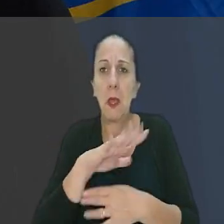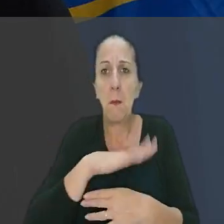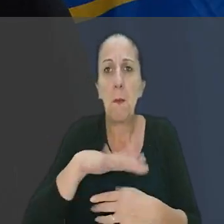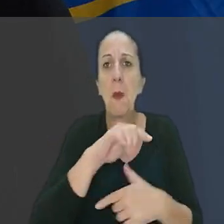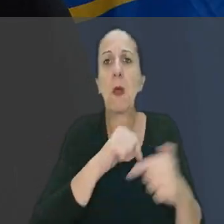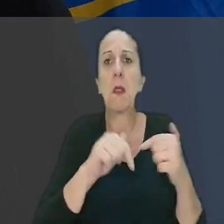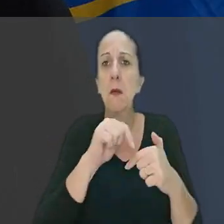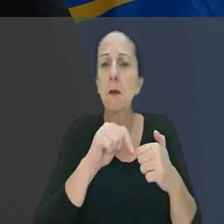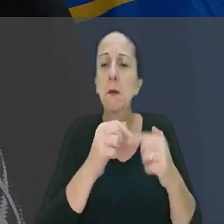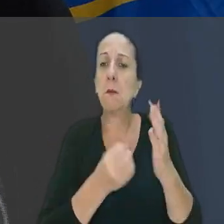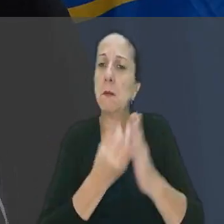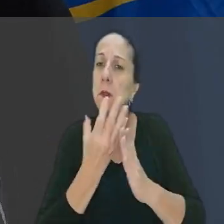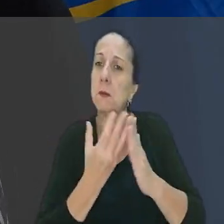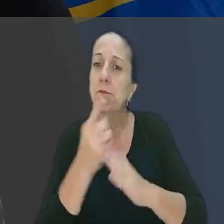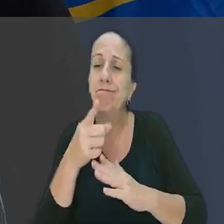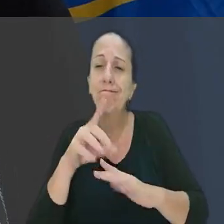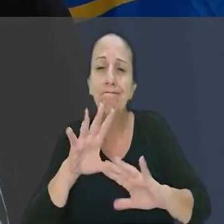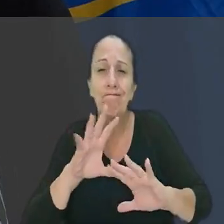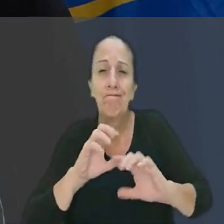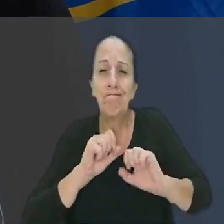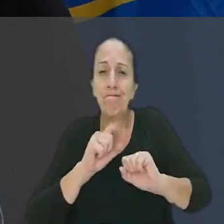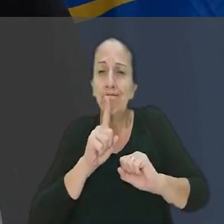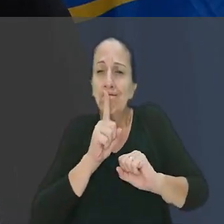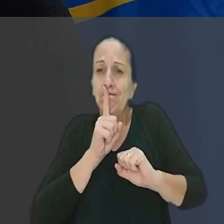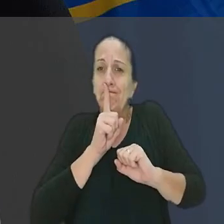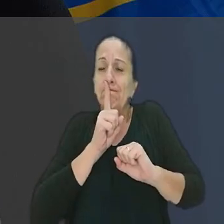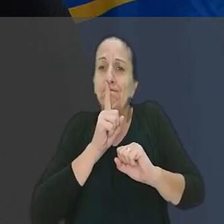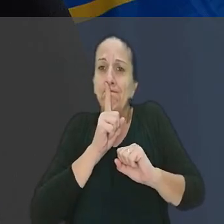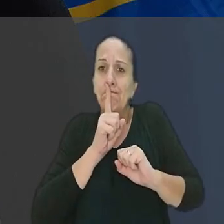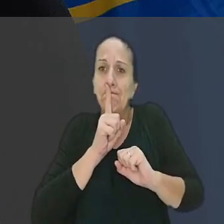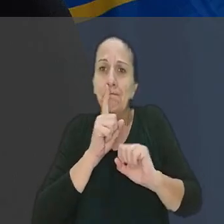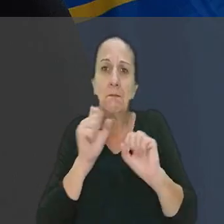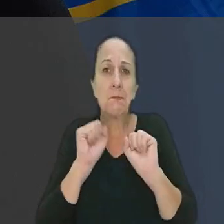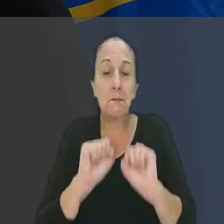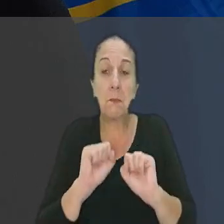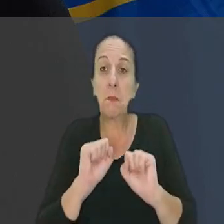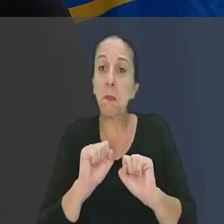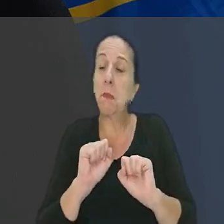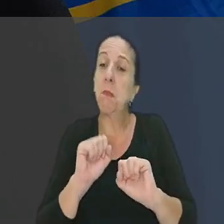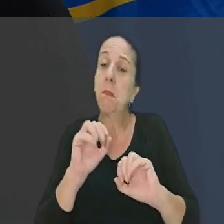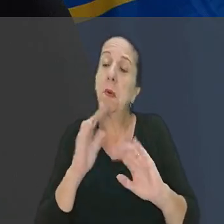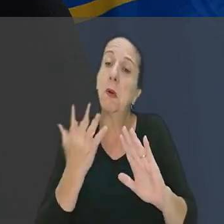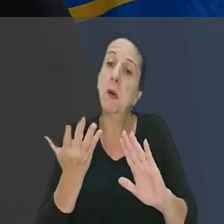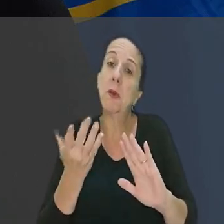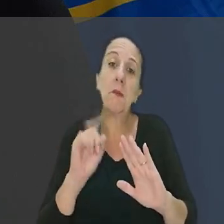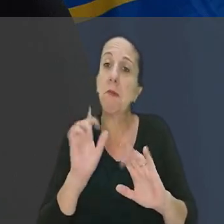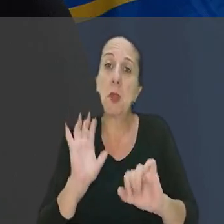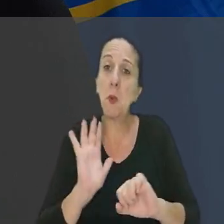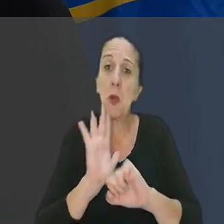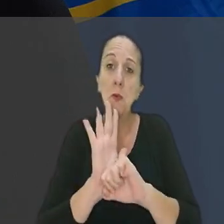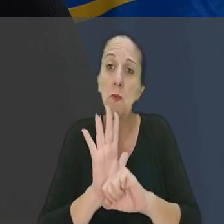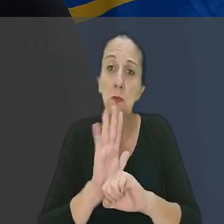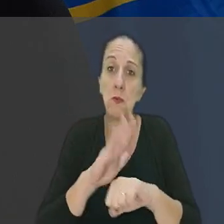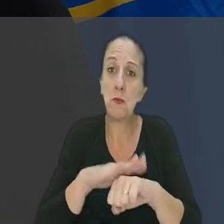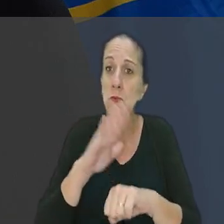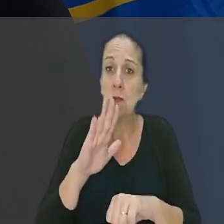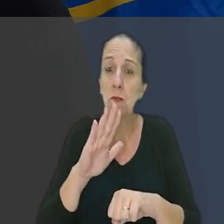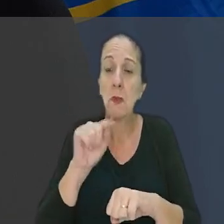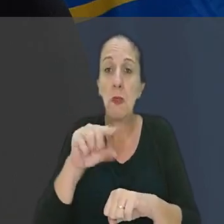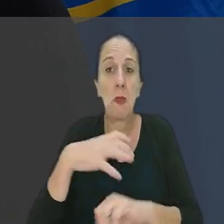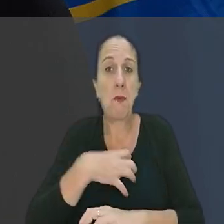no mercado, você muitas vezes pode se retrair, né? Pode, inclusive, não contribuir.